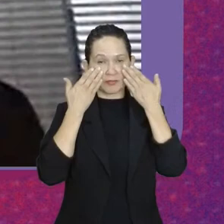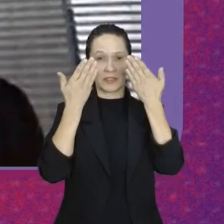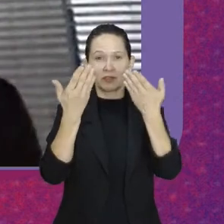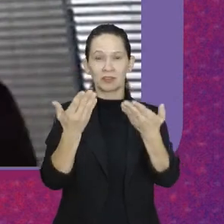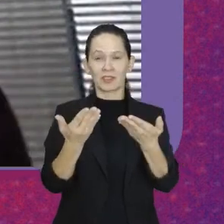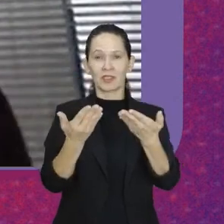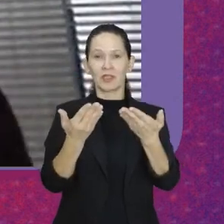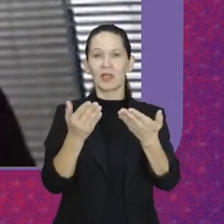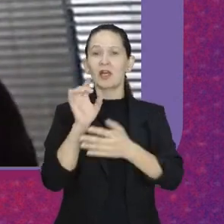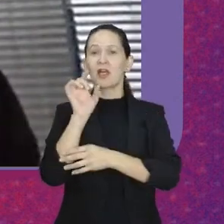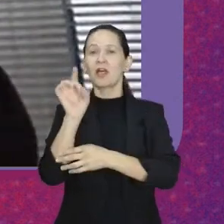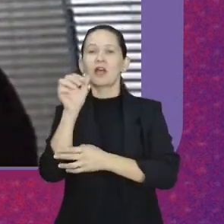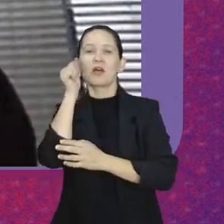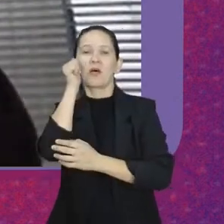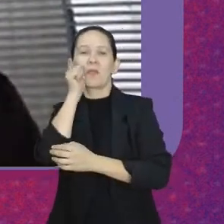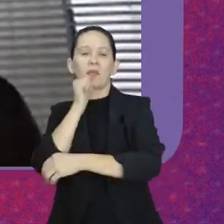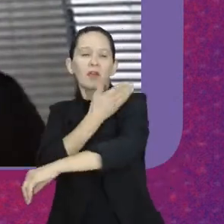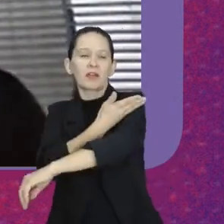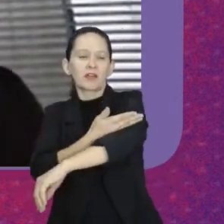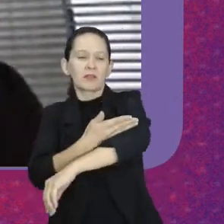falamos, olha, as mulheres brancas